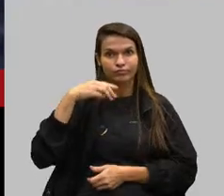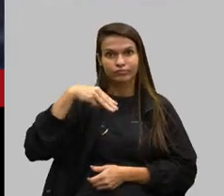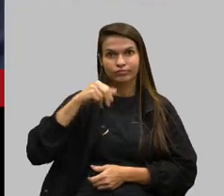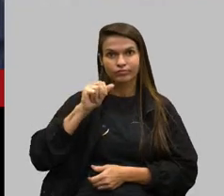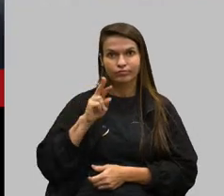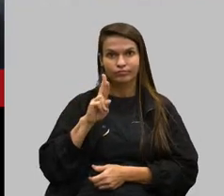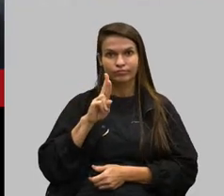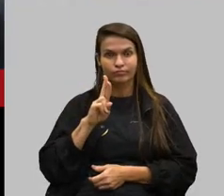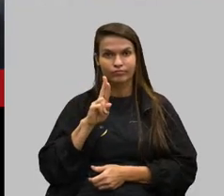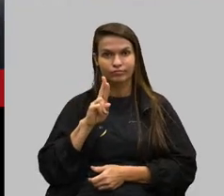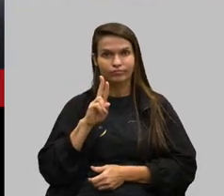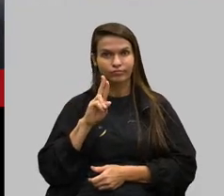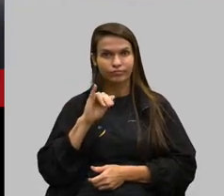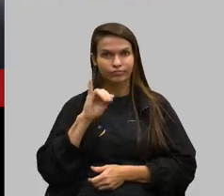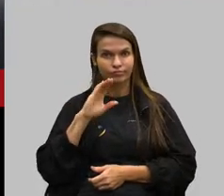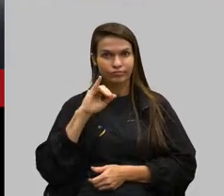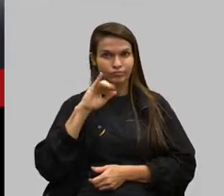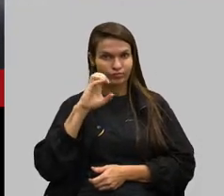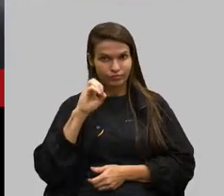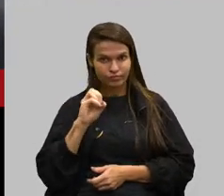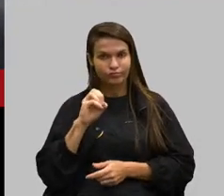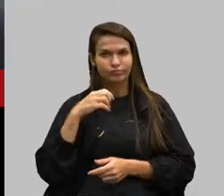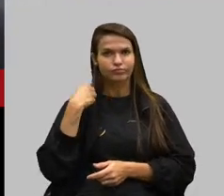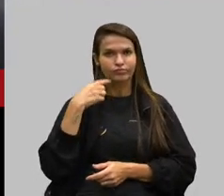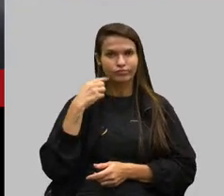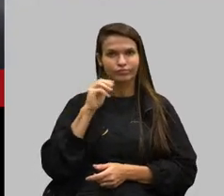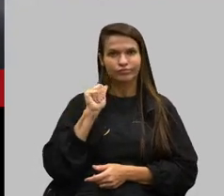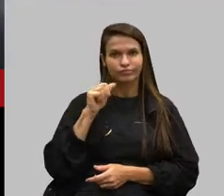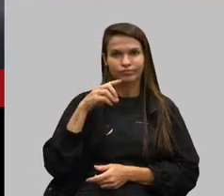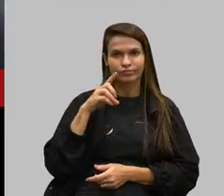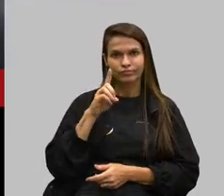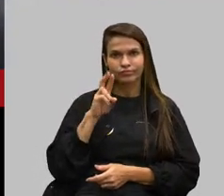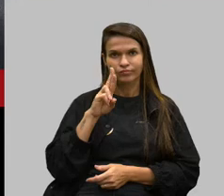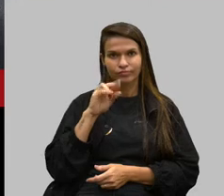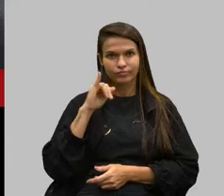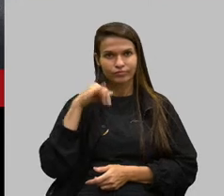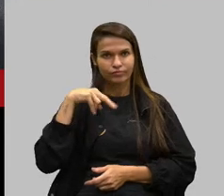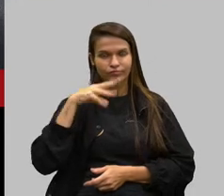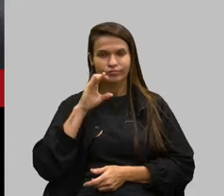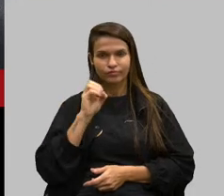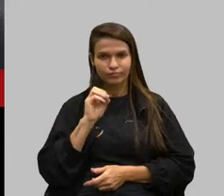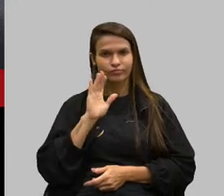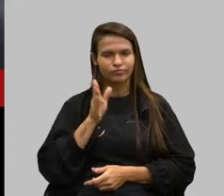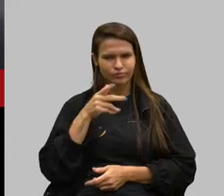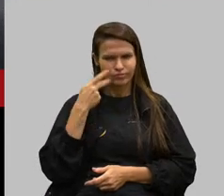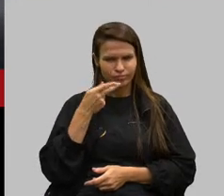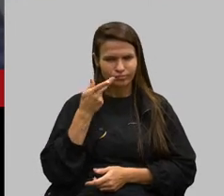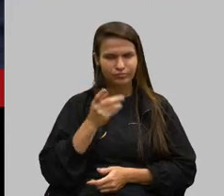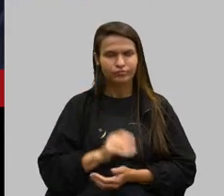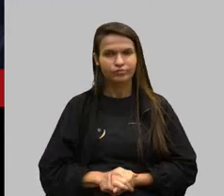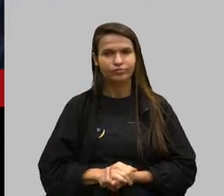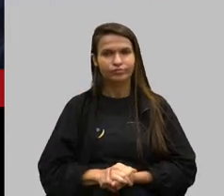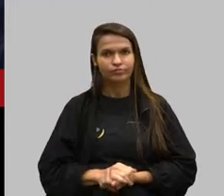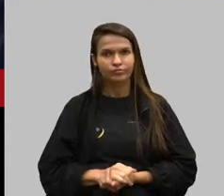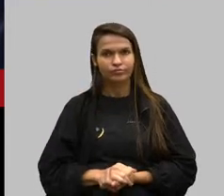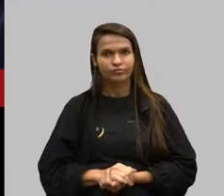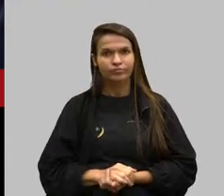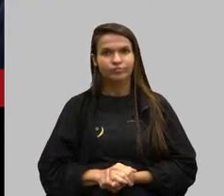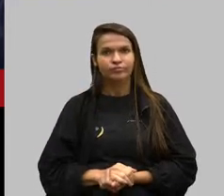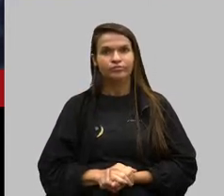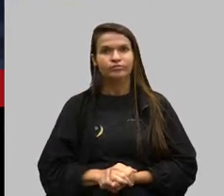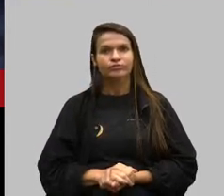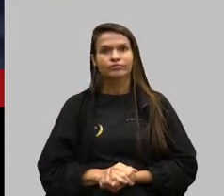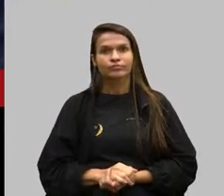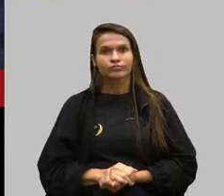chegou deputada Adrian acho que eu já tinha falado né Adrian Então acho que eu tenho ela aqui é